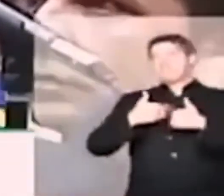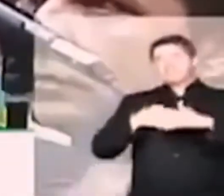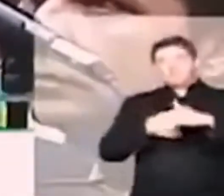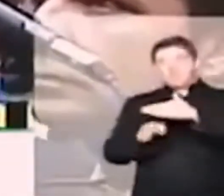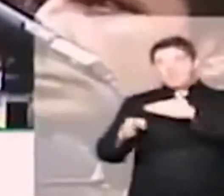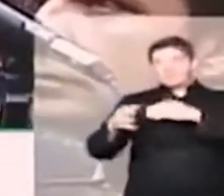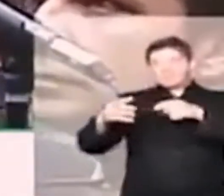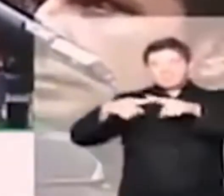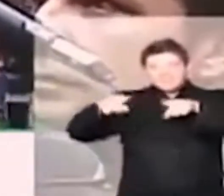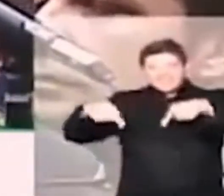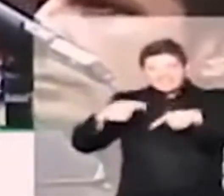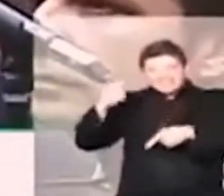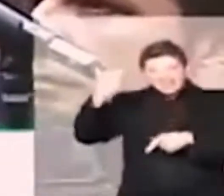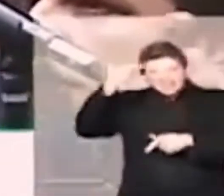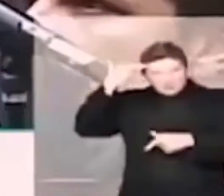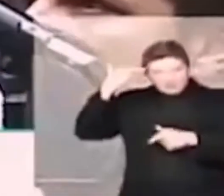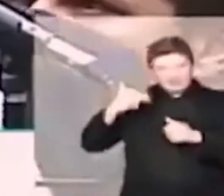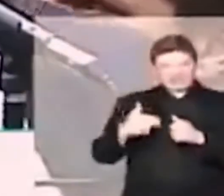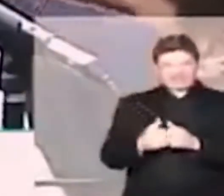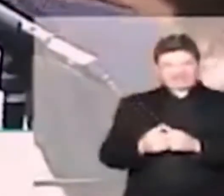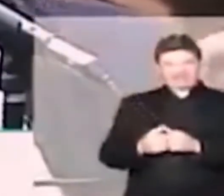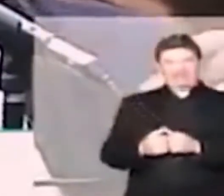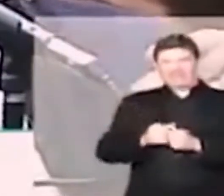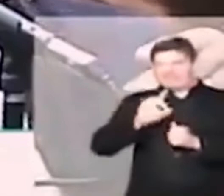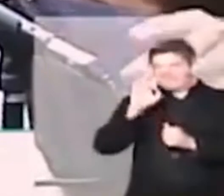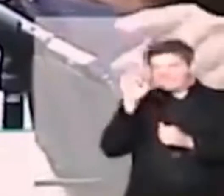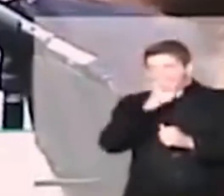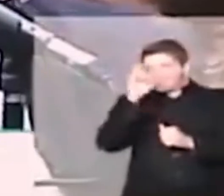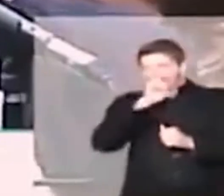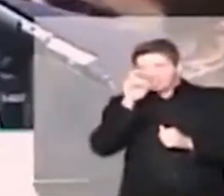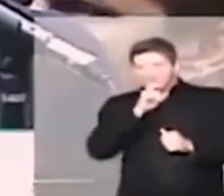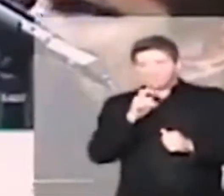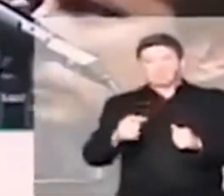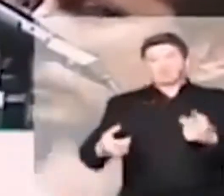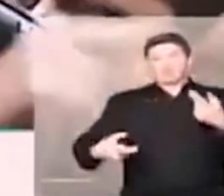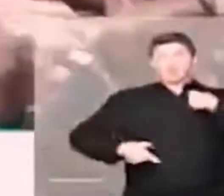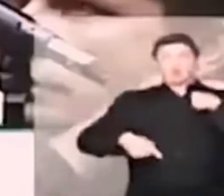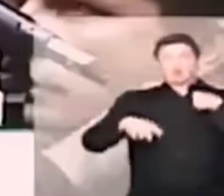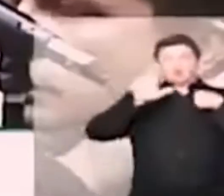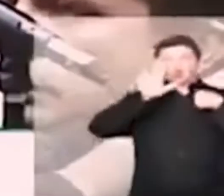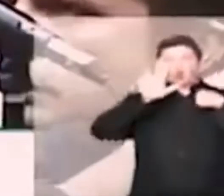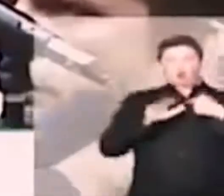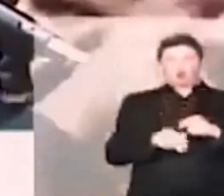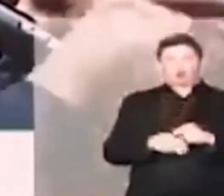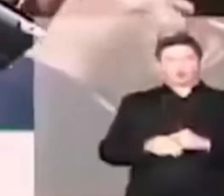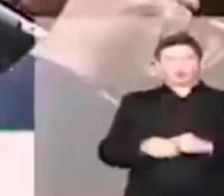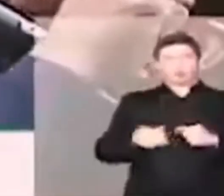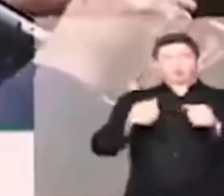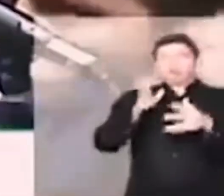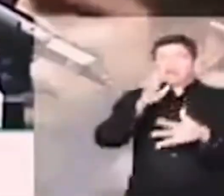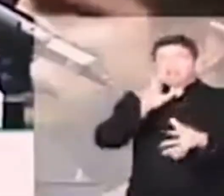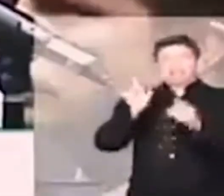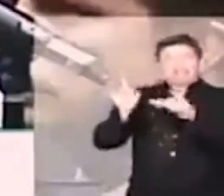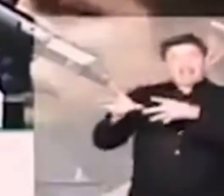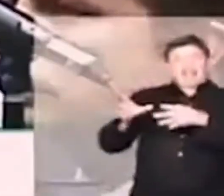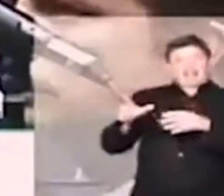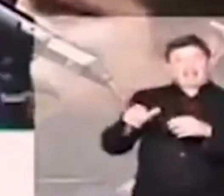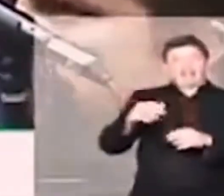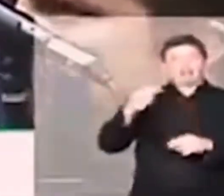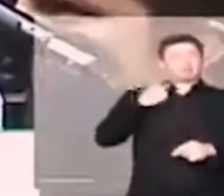dos bandidos, na farsa da posse do Lula, para safá-lo das mãos do juiz